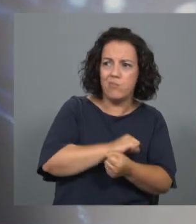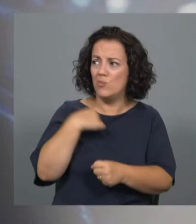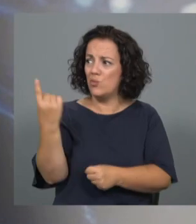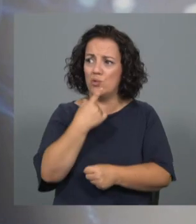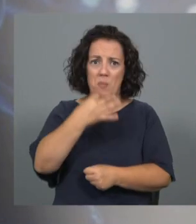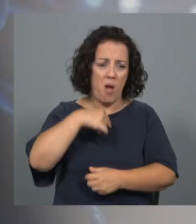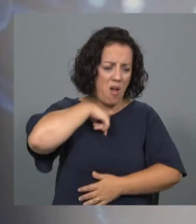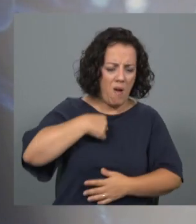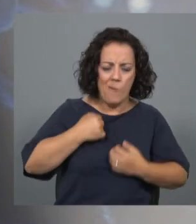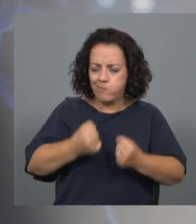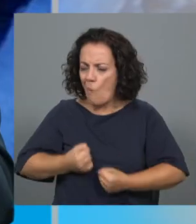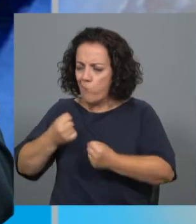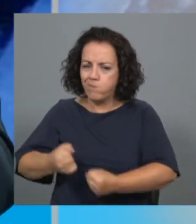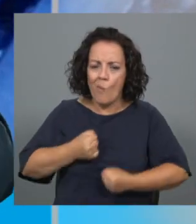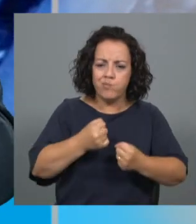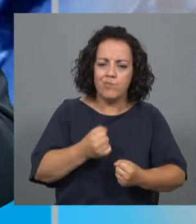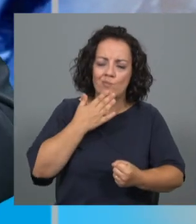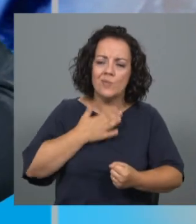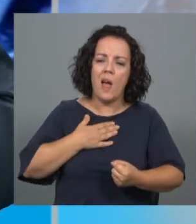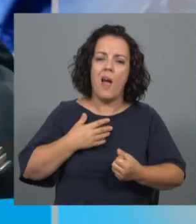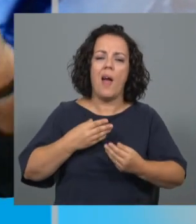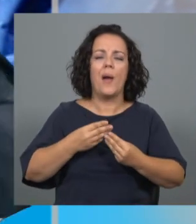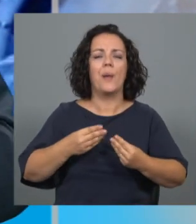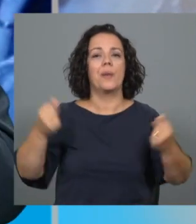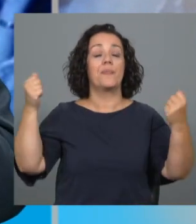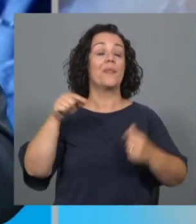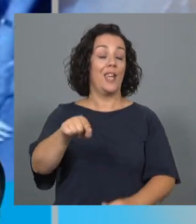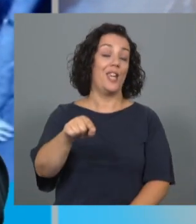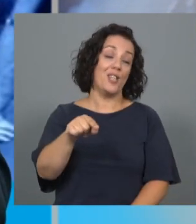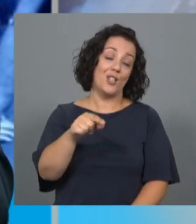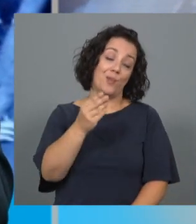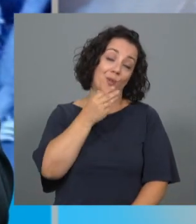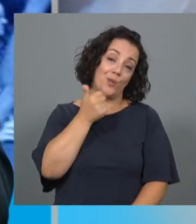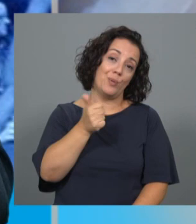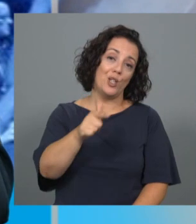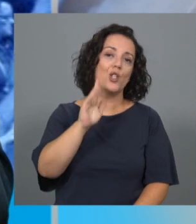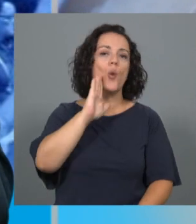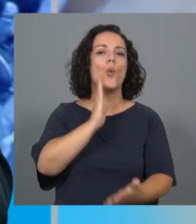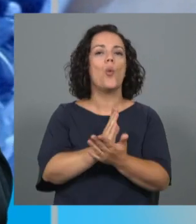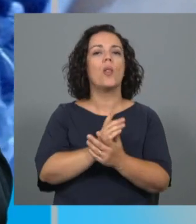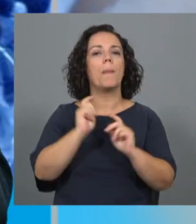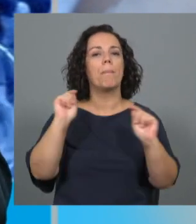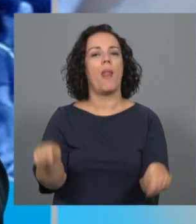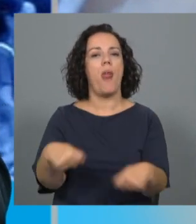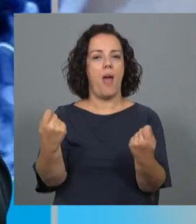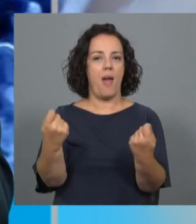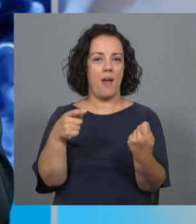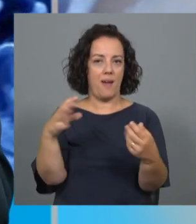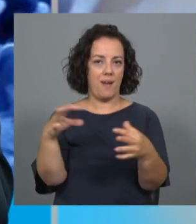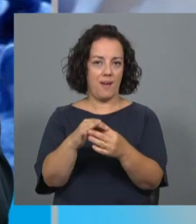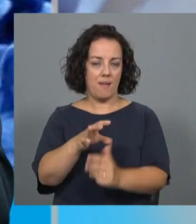não é? Sim, é um episódio muito bonito. É o último milagre do Evangelho de